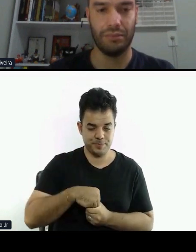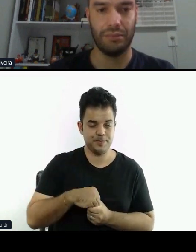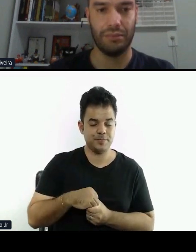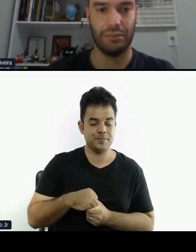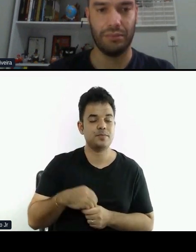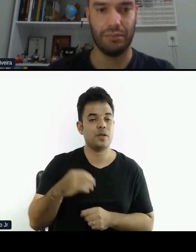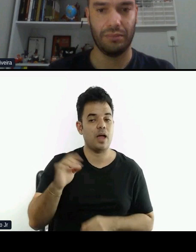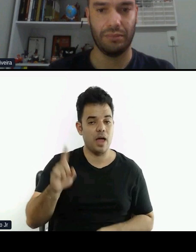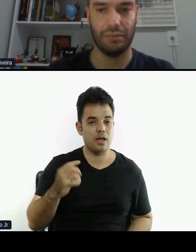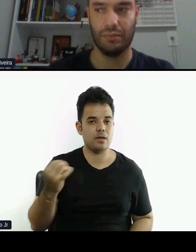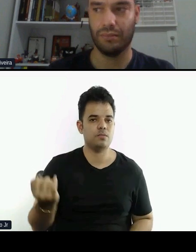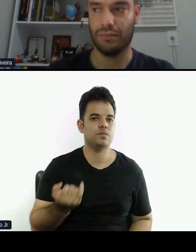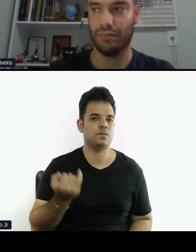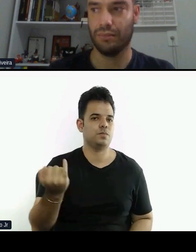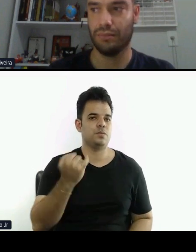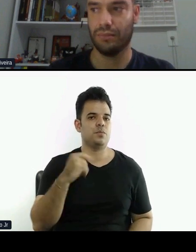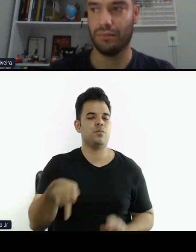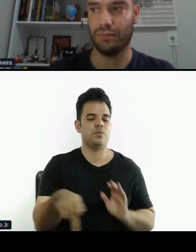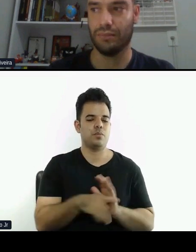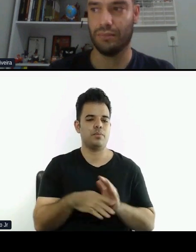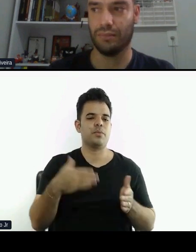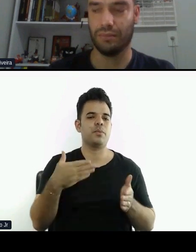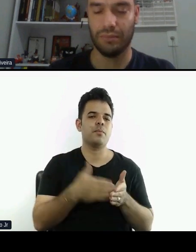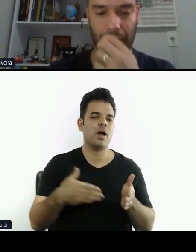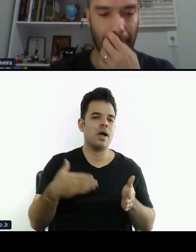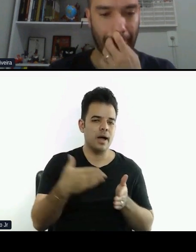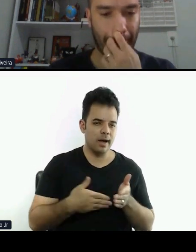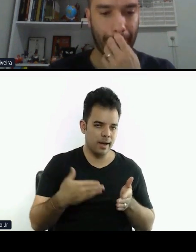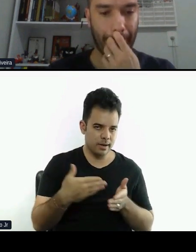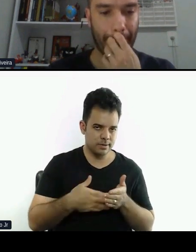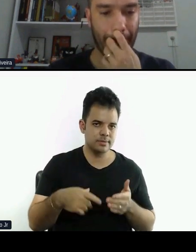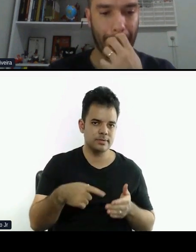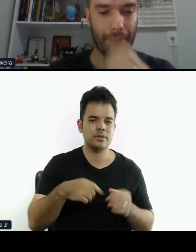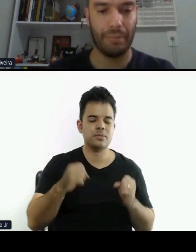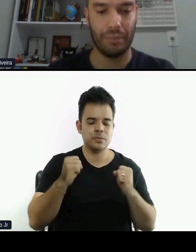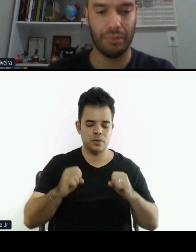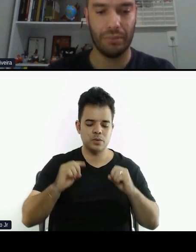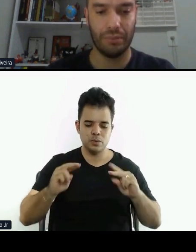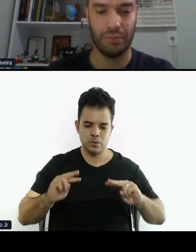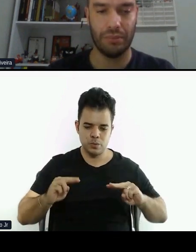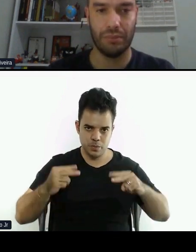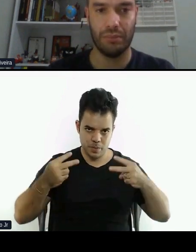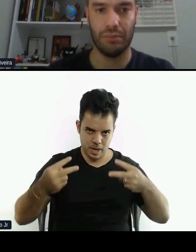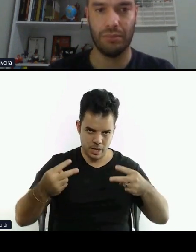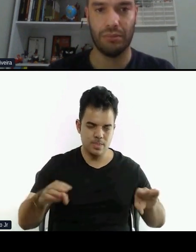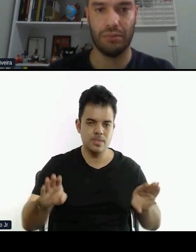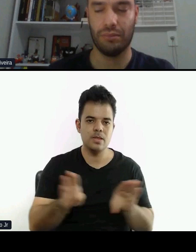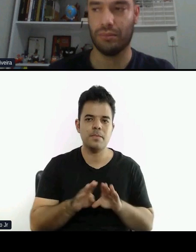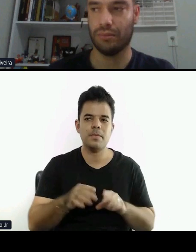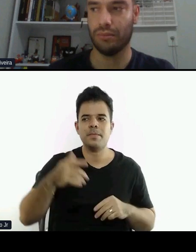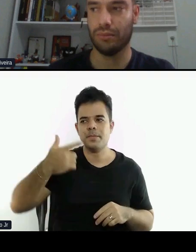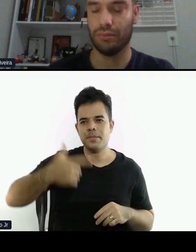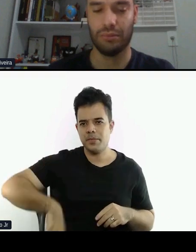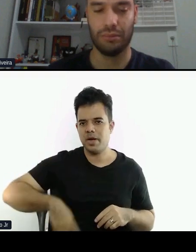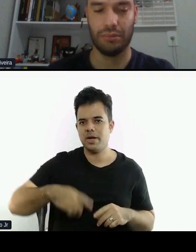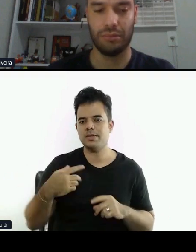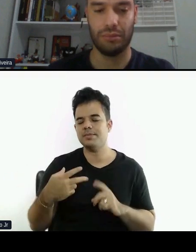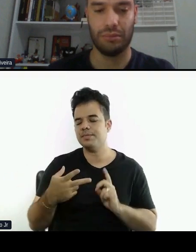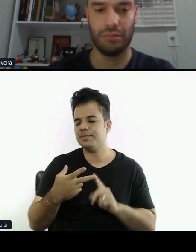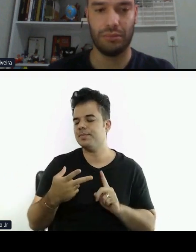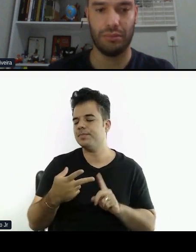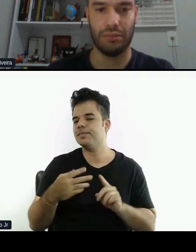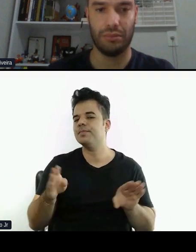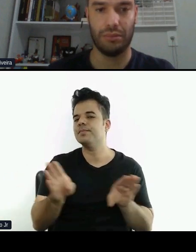vejo também de barreira, né? O que a gente pode dobrar. Outro ponto que eu vejo também de fato, é